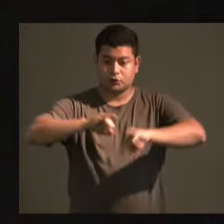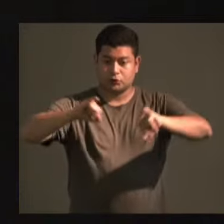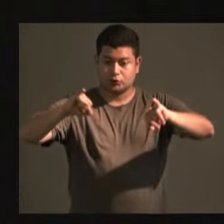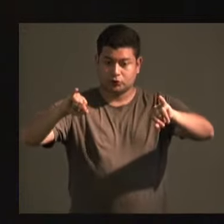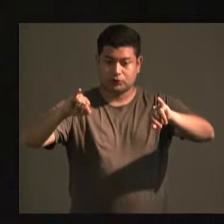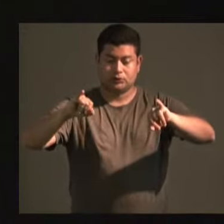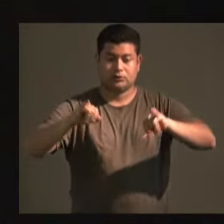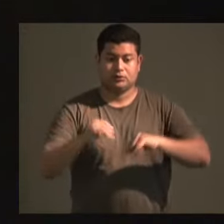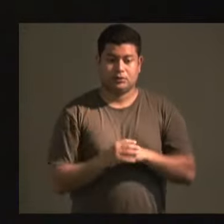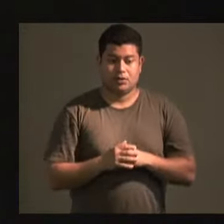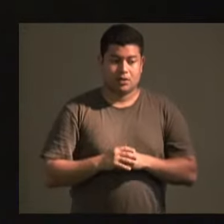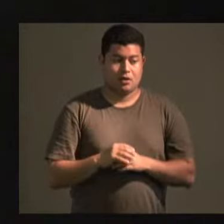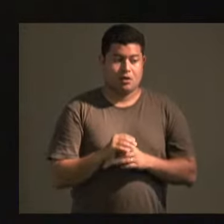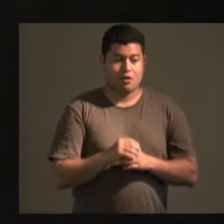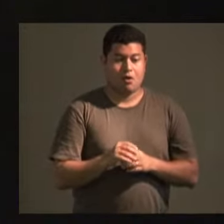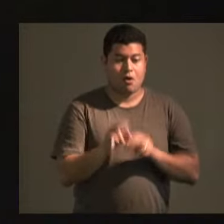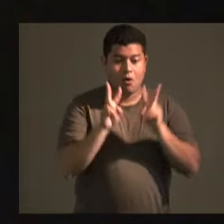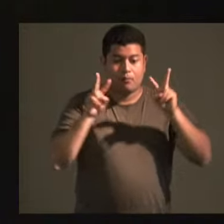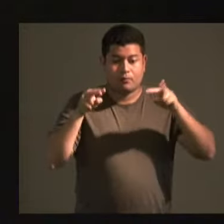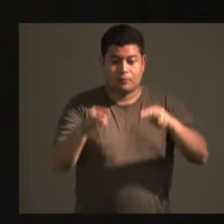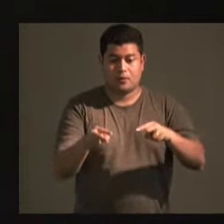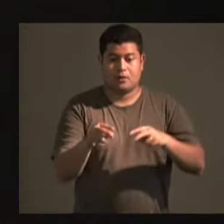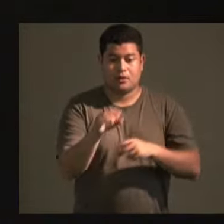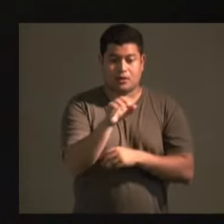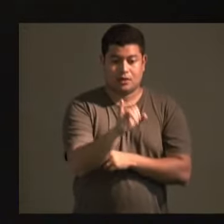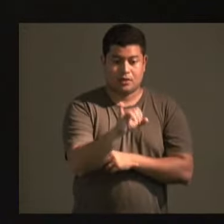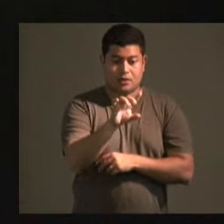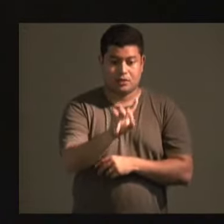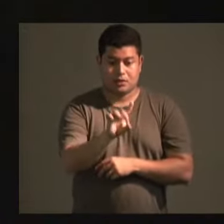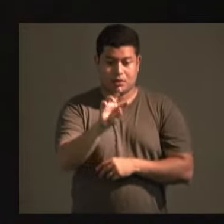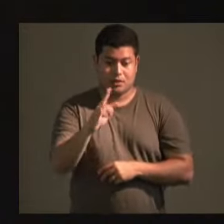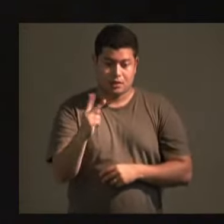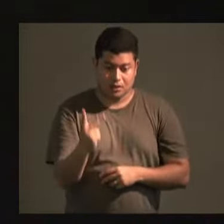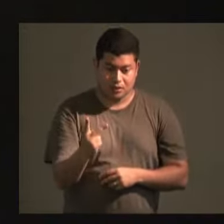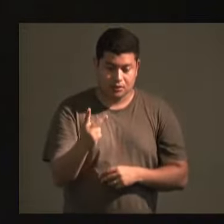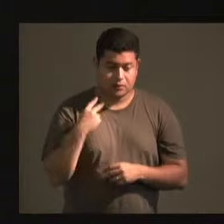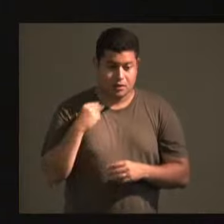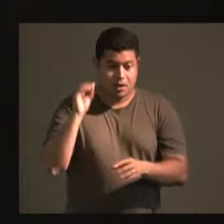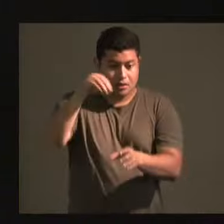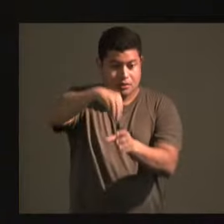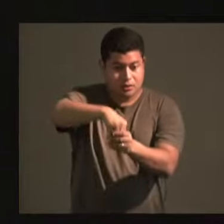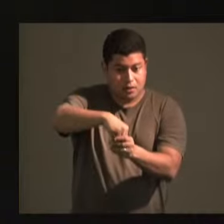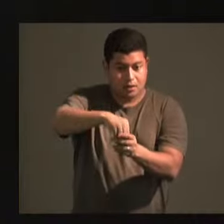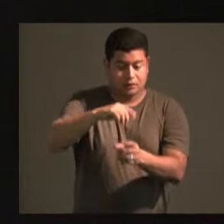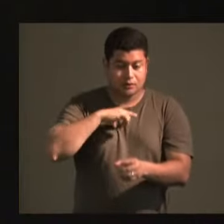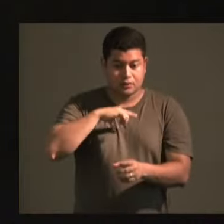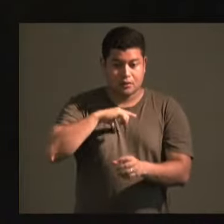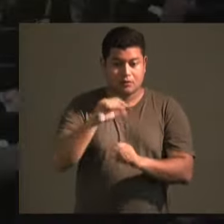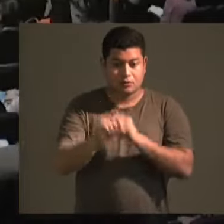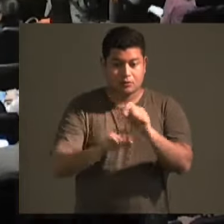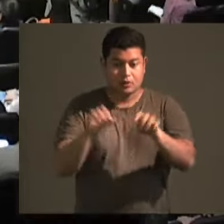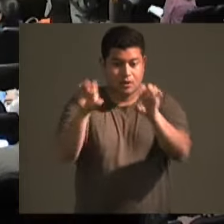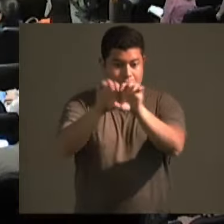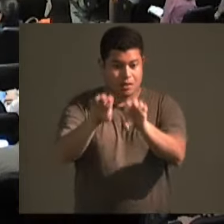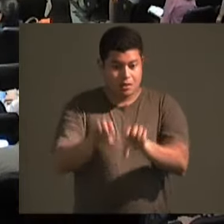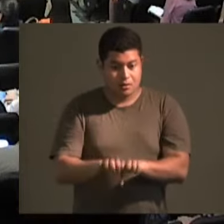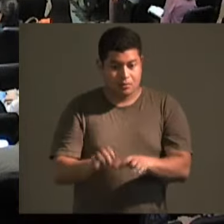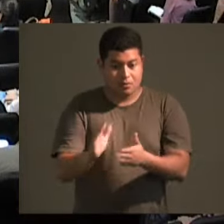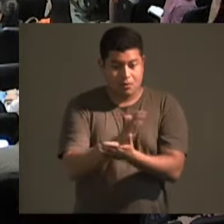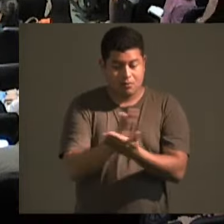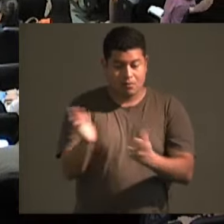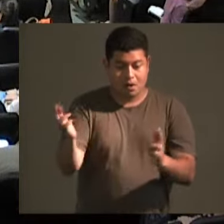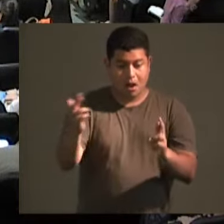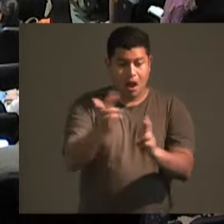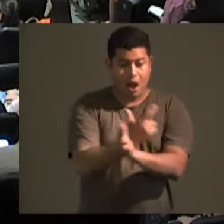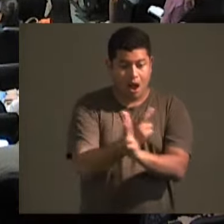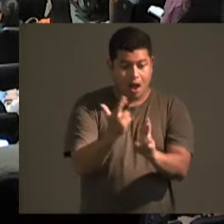do Observa IDH. E aí, dentro desse observatório, a gente tem painéis relacionados ao